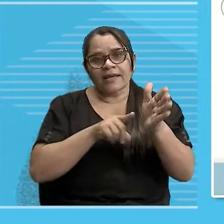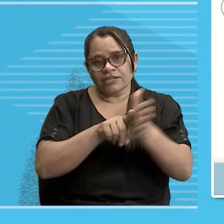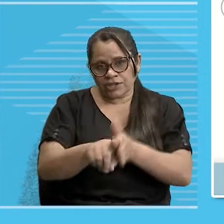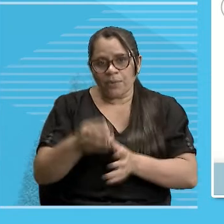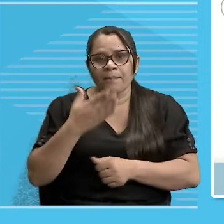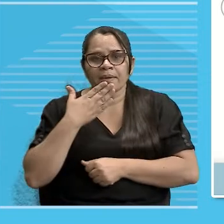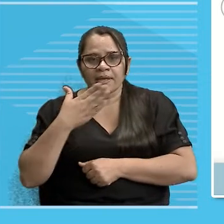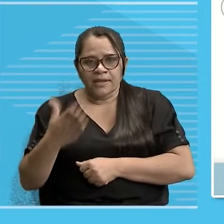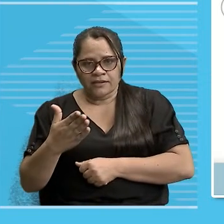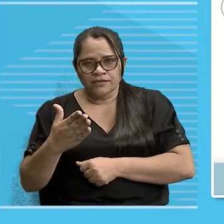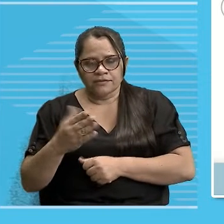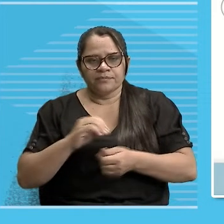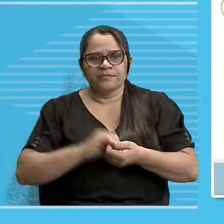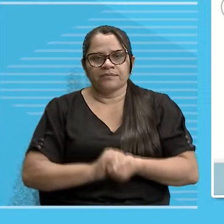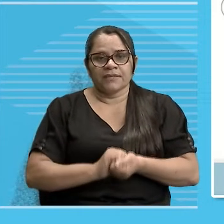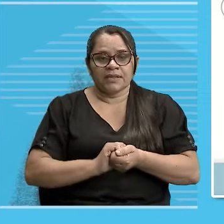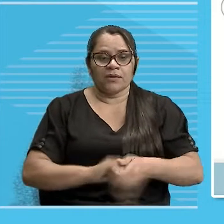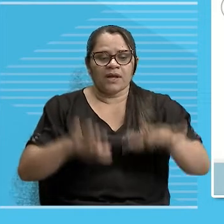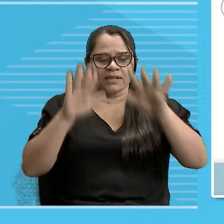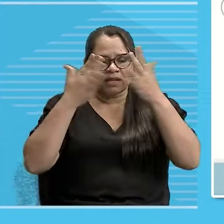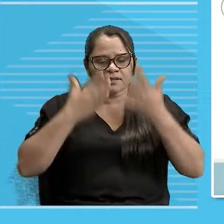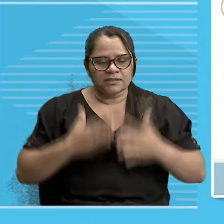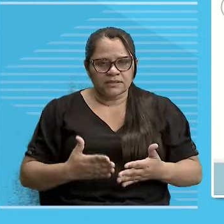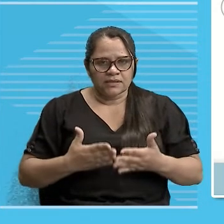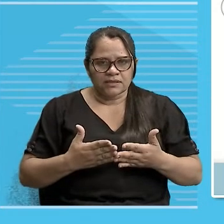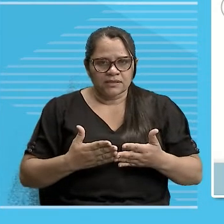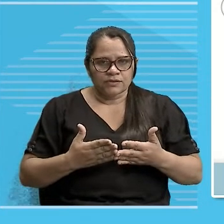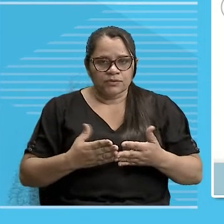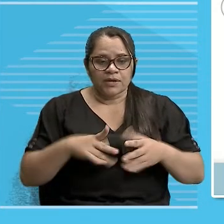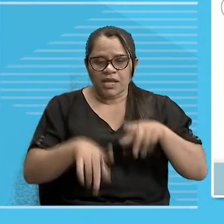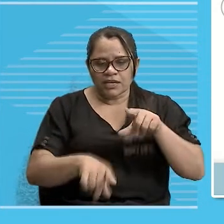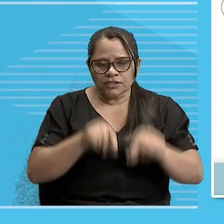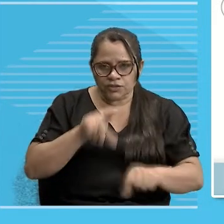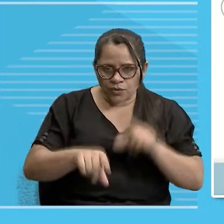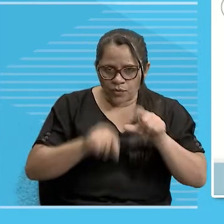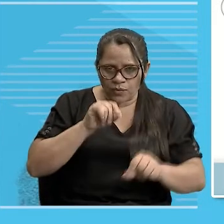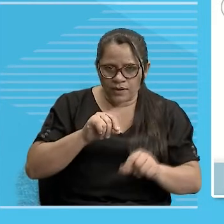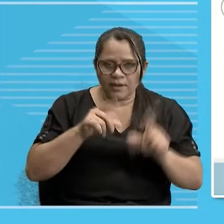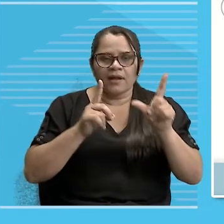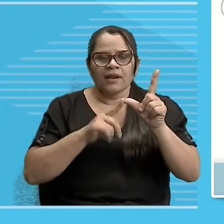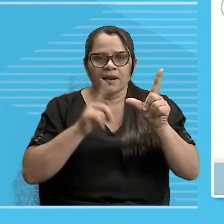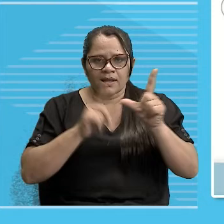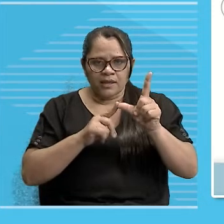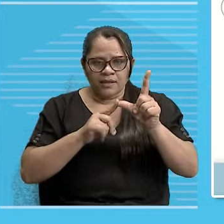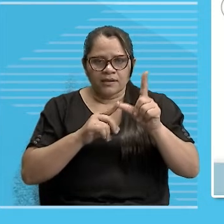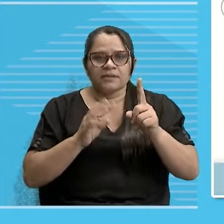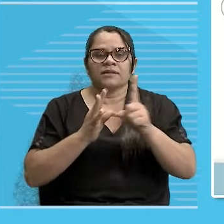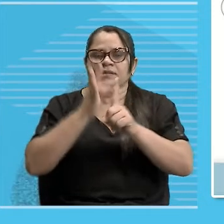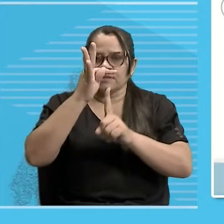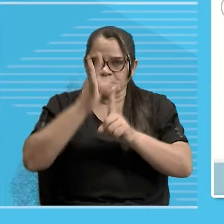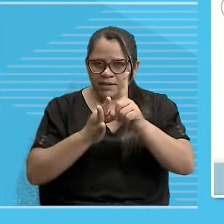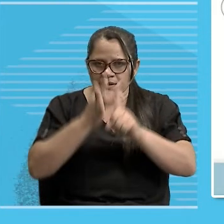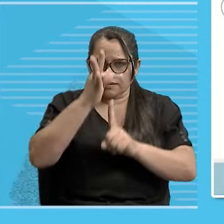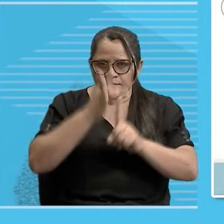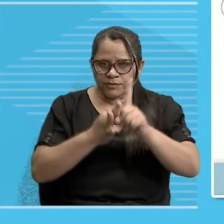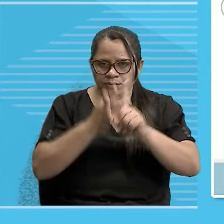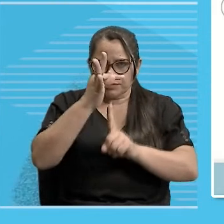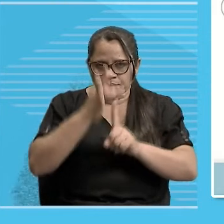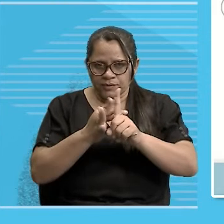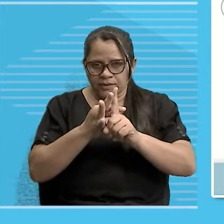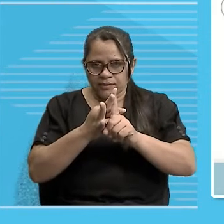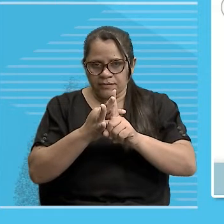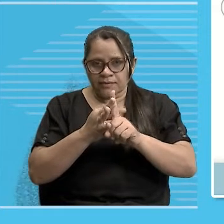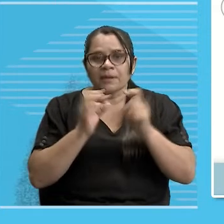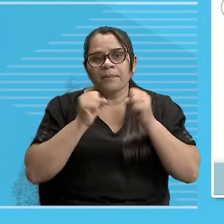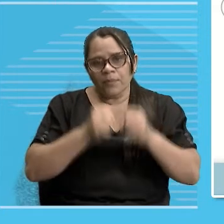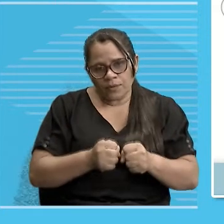Analisando a situação acima, assinale a alternativa com a temperatura que pode ser